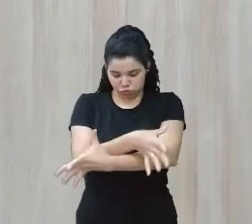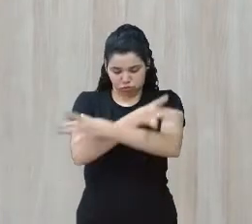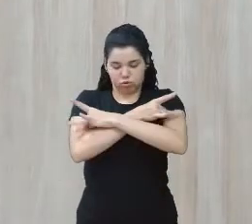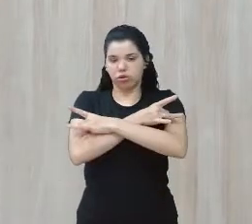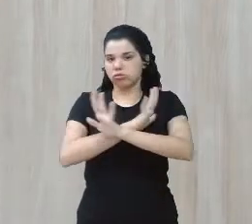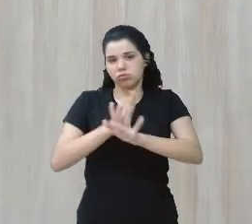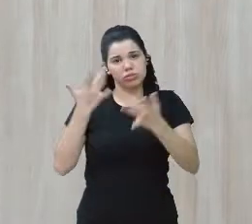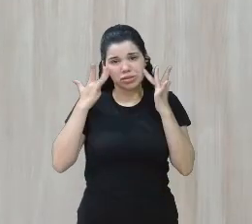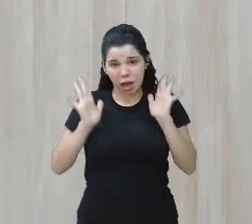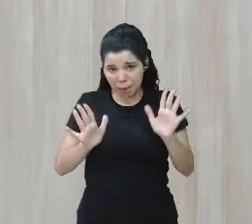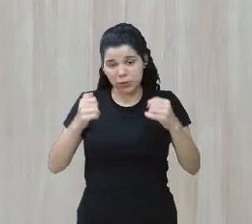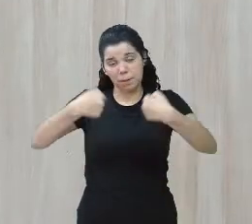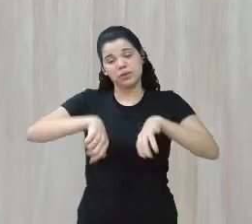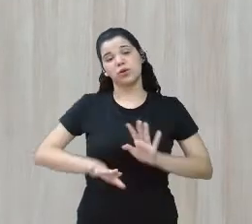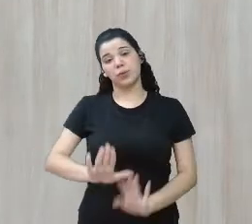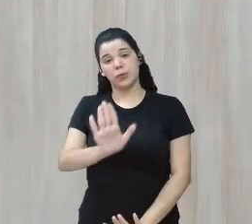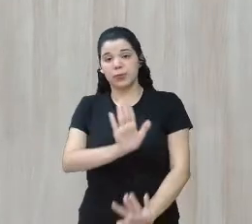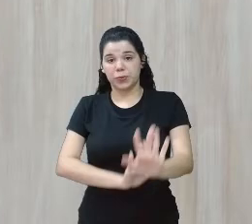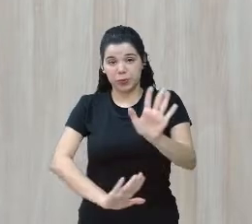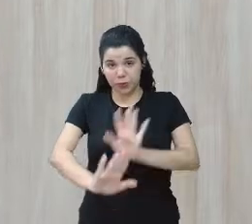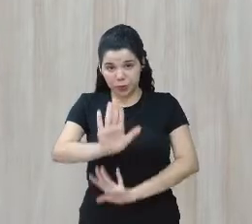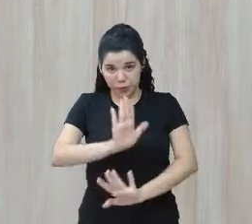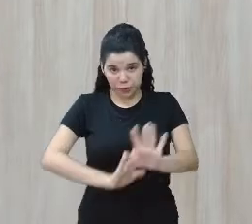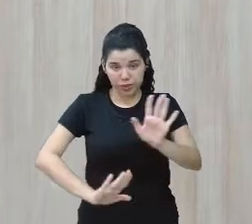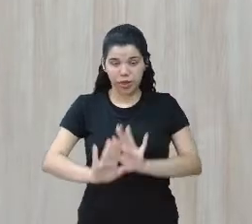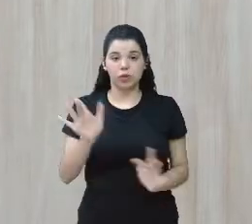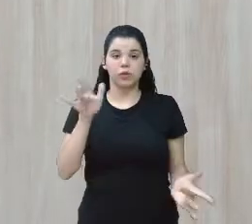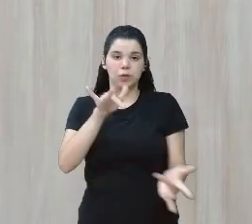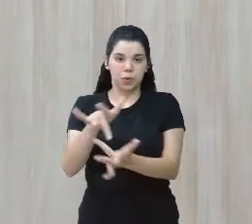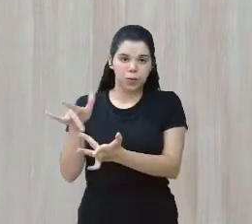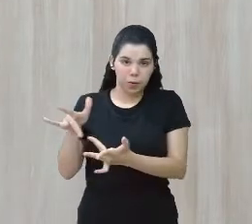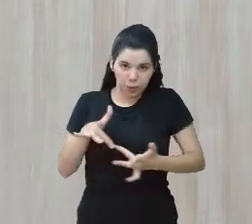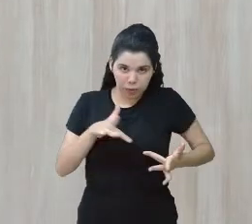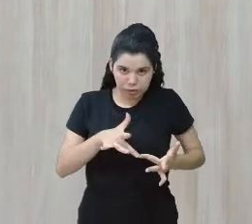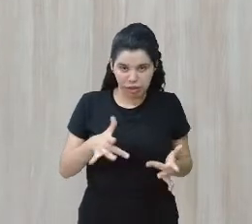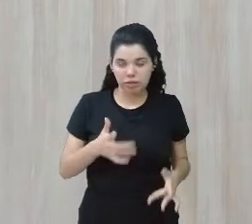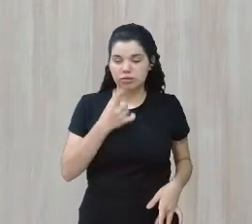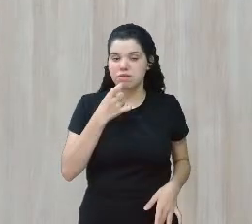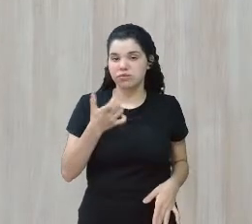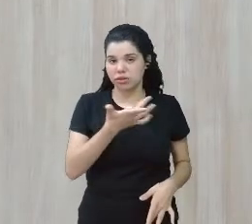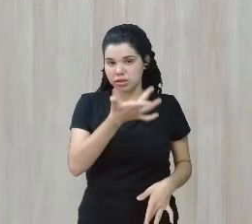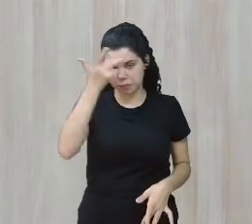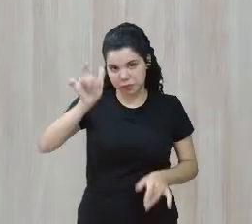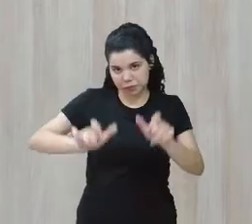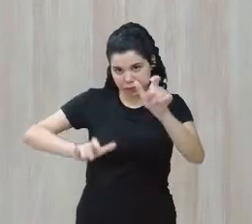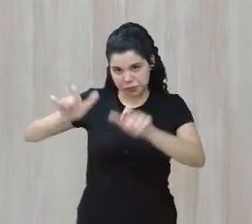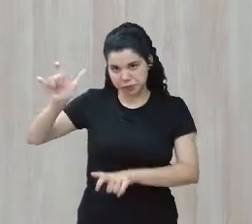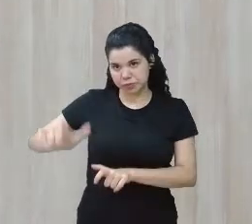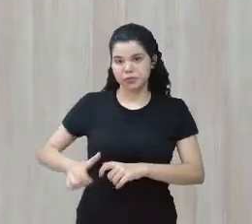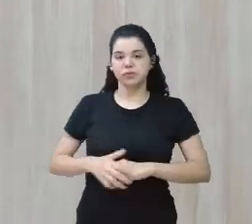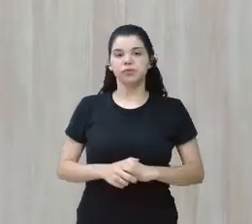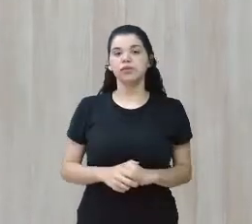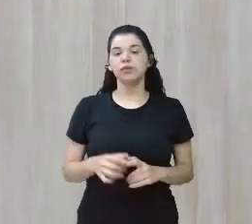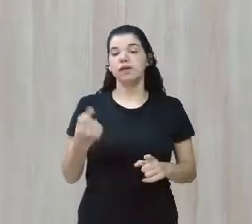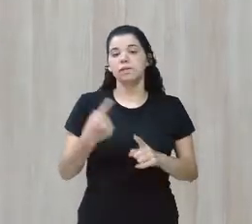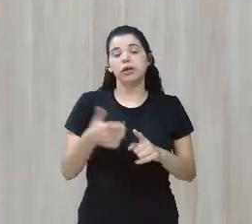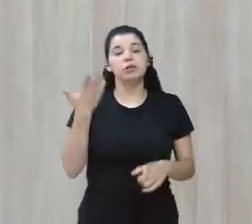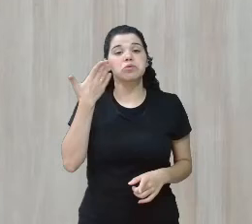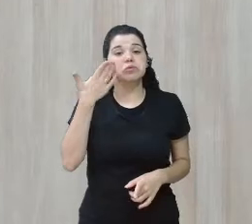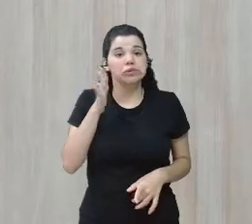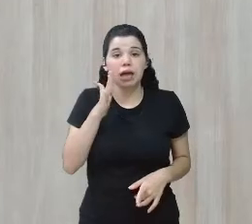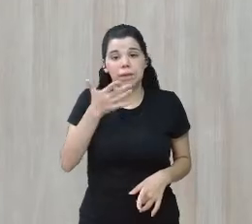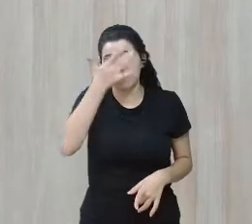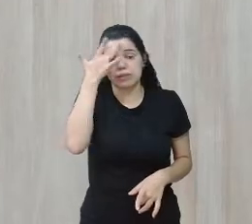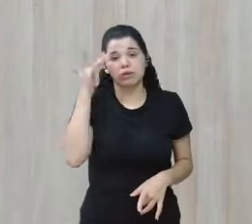bastante cuidado quando for manusear ou ter contato com sangue de outras pessoas, que assim não está escrito assim